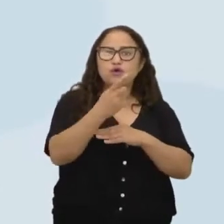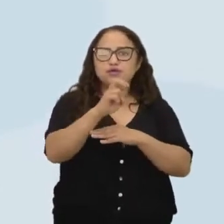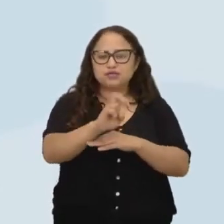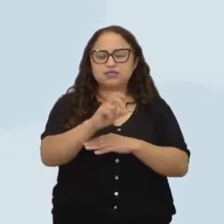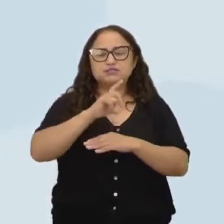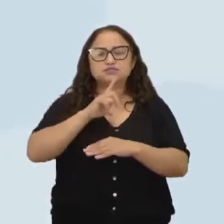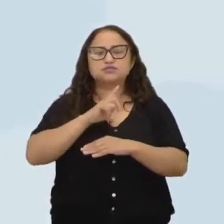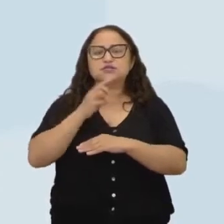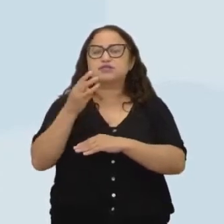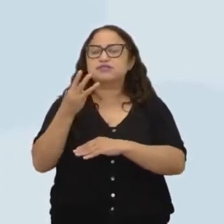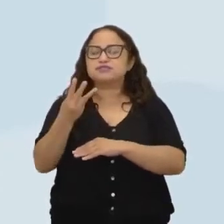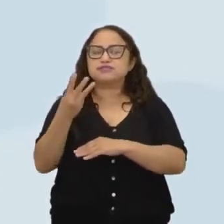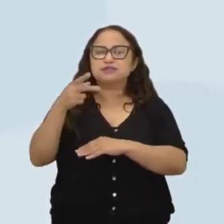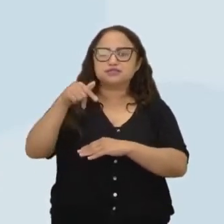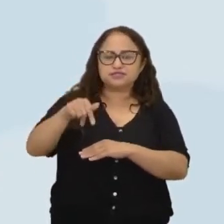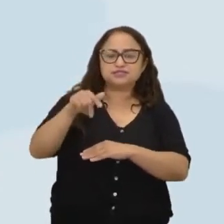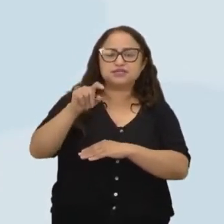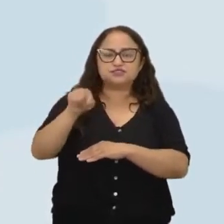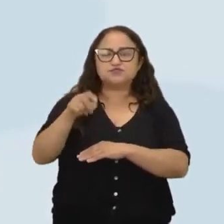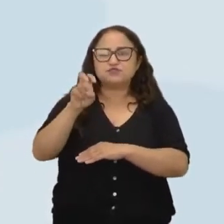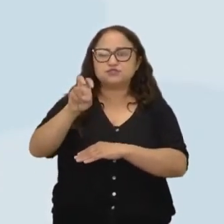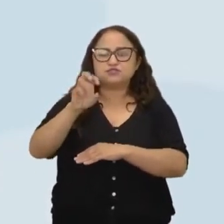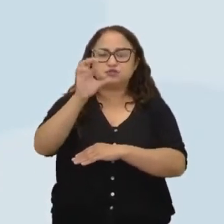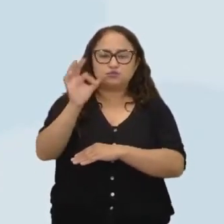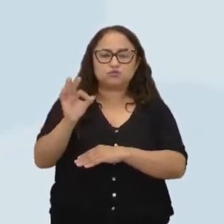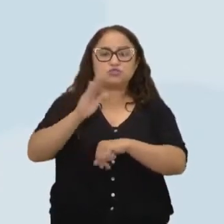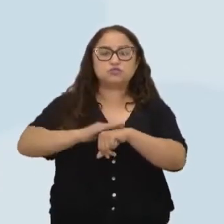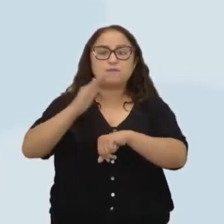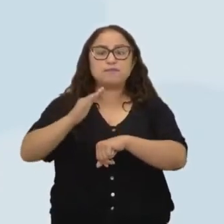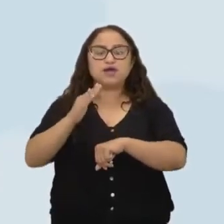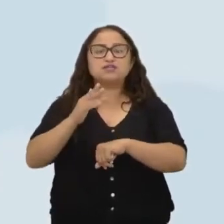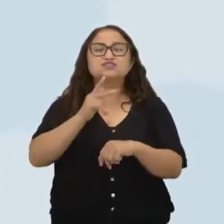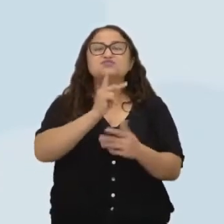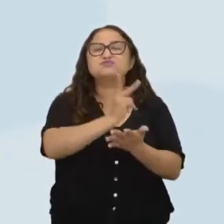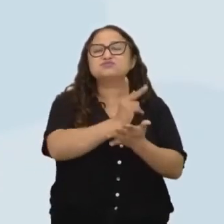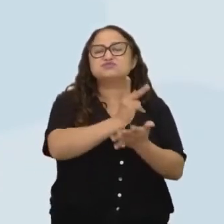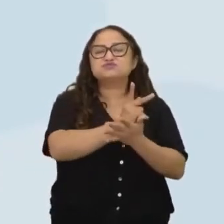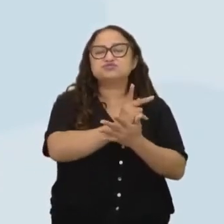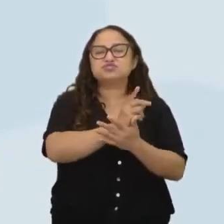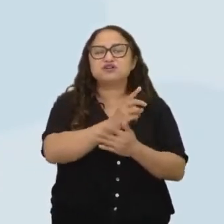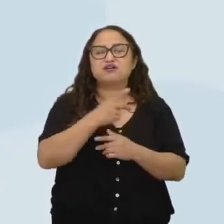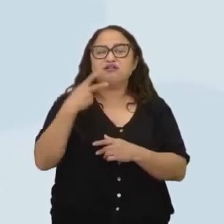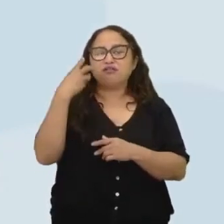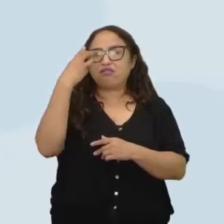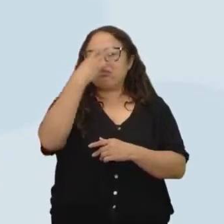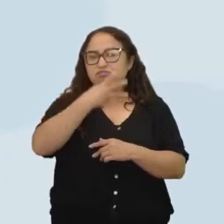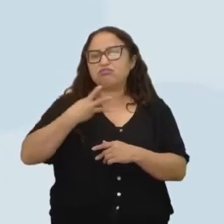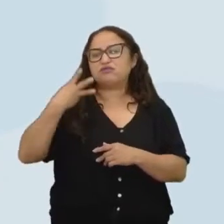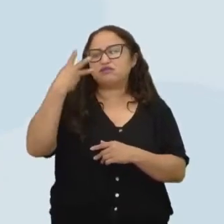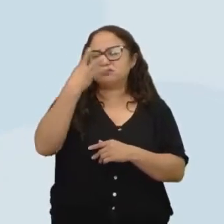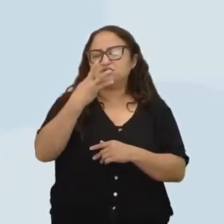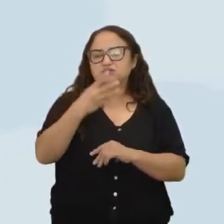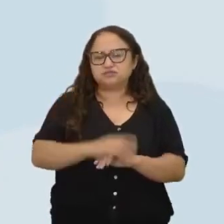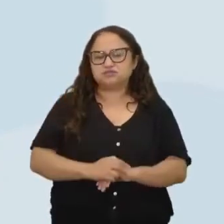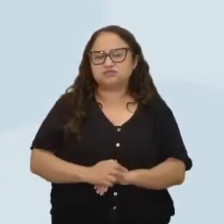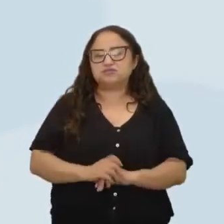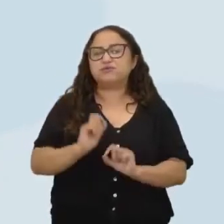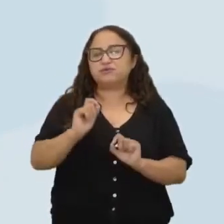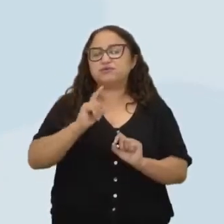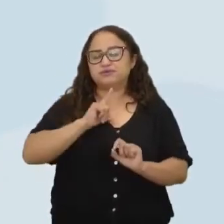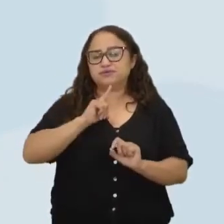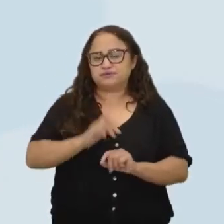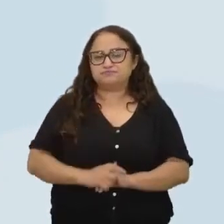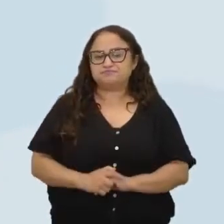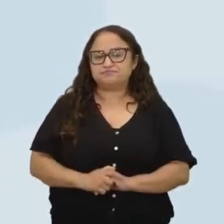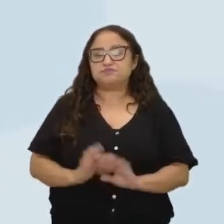energético 37,5% maior que o contínuo. Então, os dois estão sendo comparados com aquele exercício comum da academia. Certo.